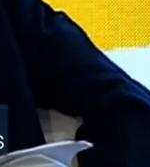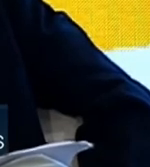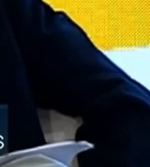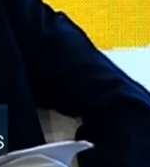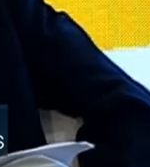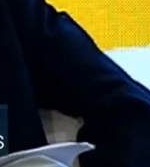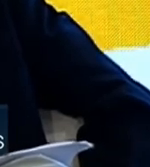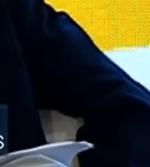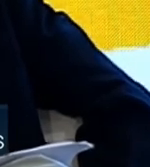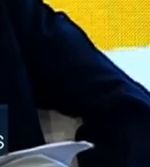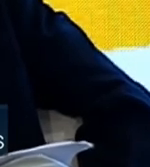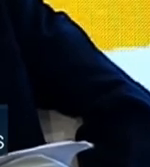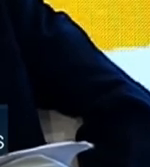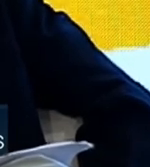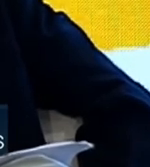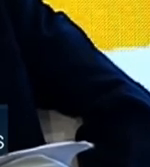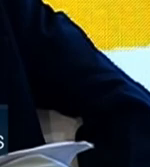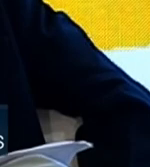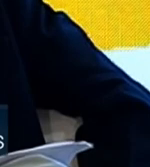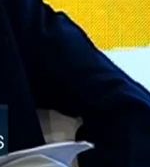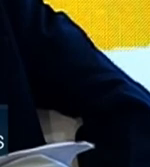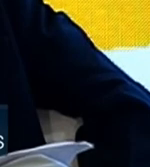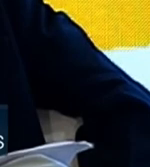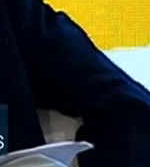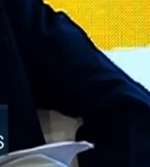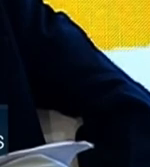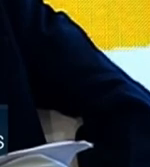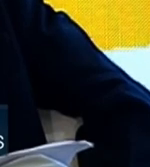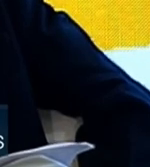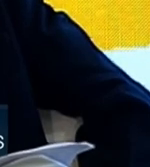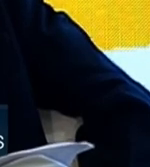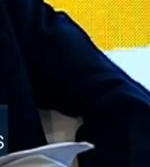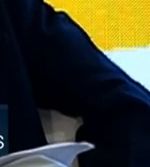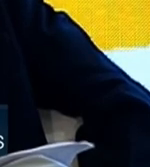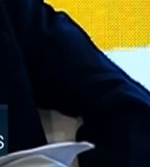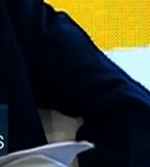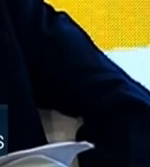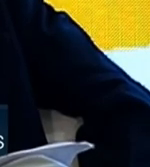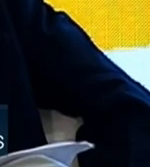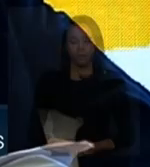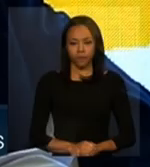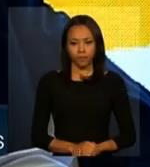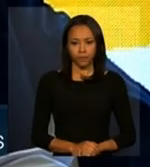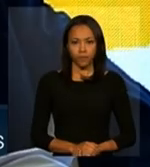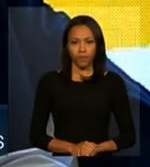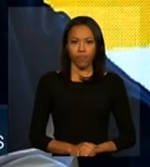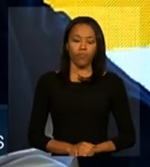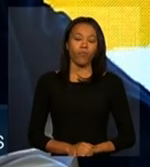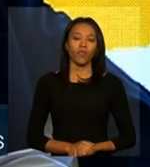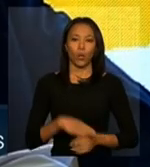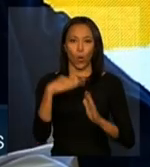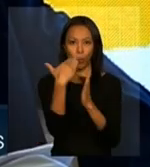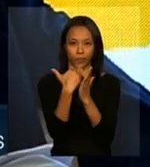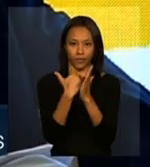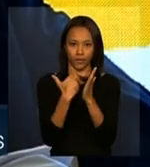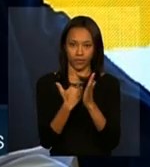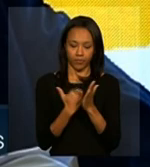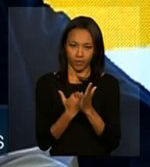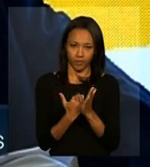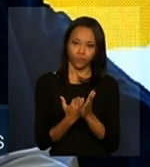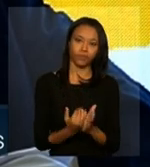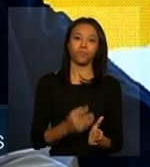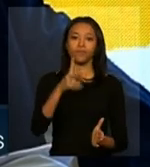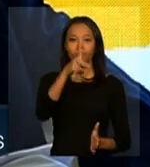do Programa de Aquisição de Alimentos da Agricultura Familiar. E o Programa de Aquisição de Alimentos da